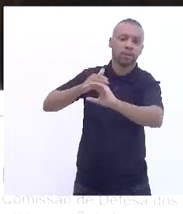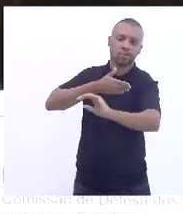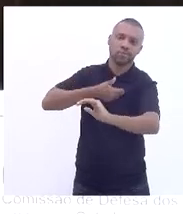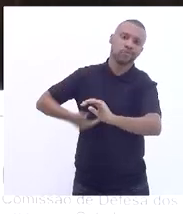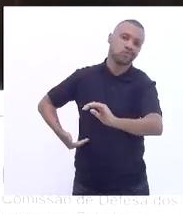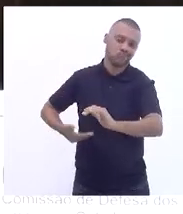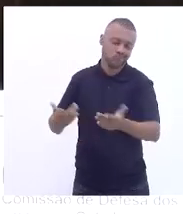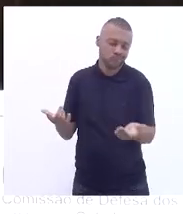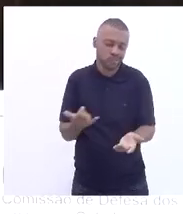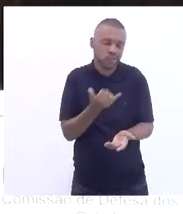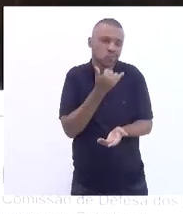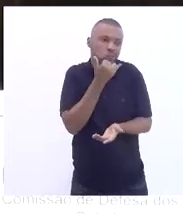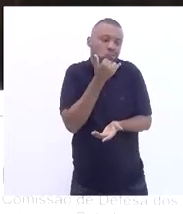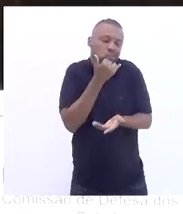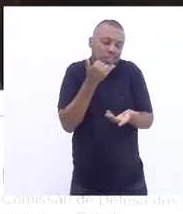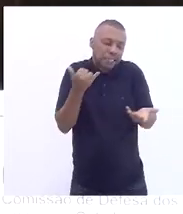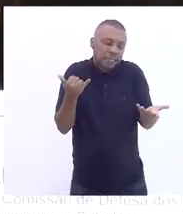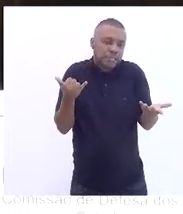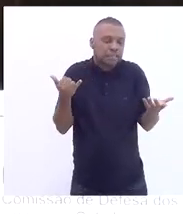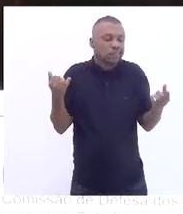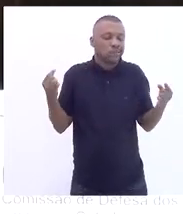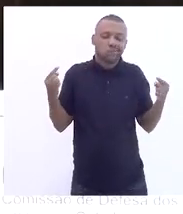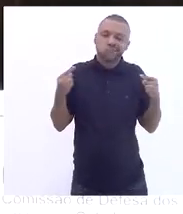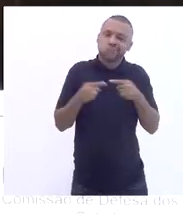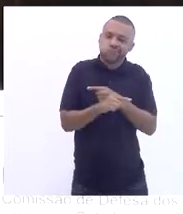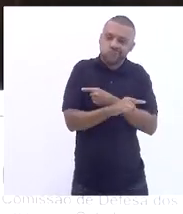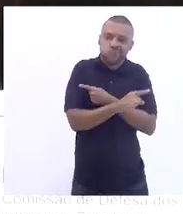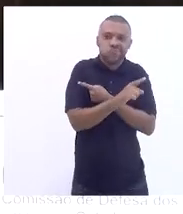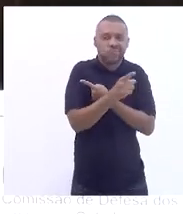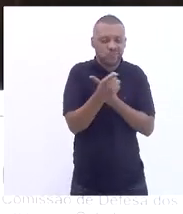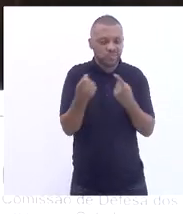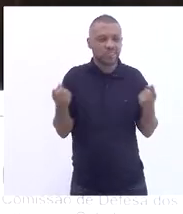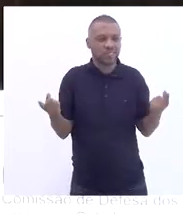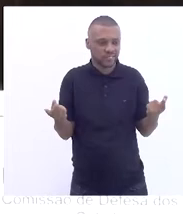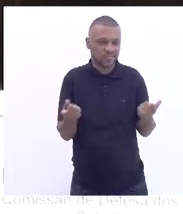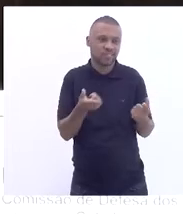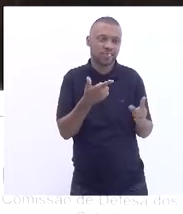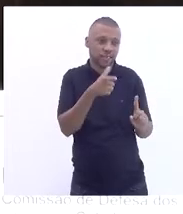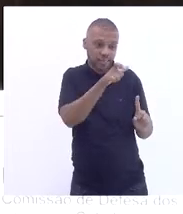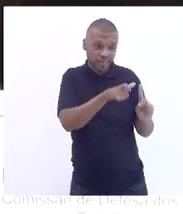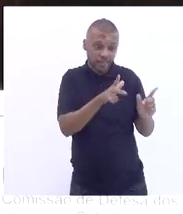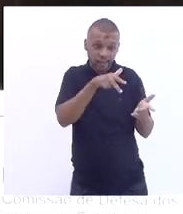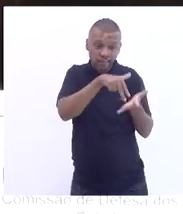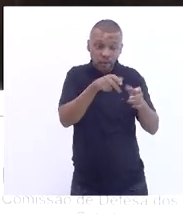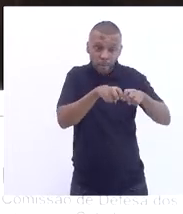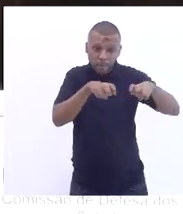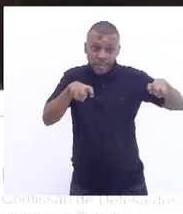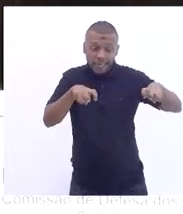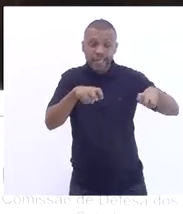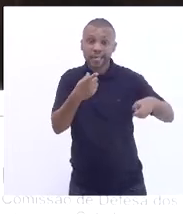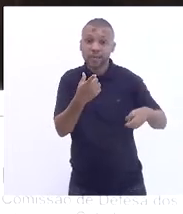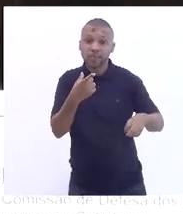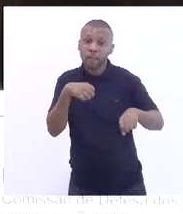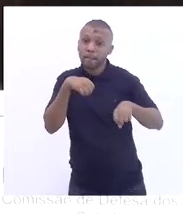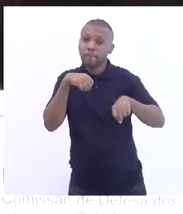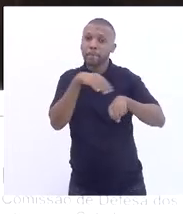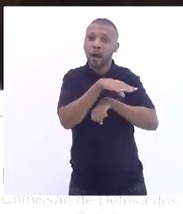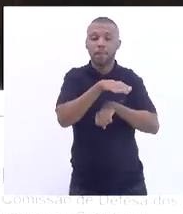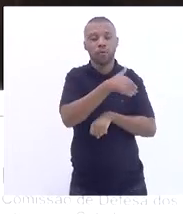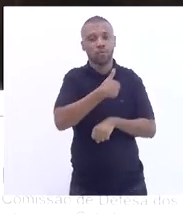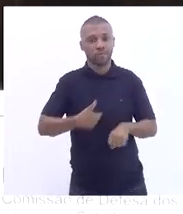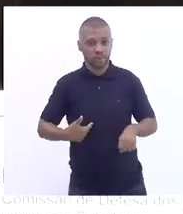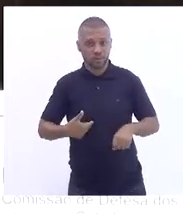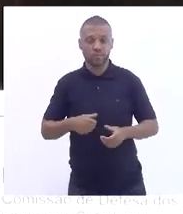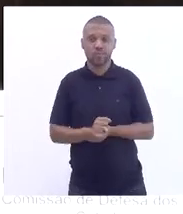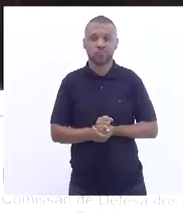eu fico até realmente desconcertada de você ter vindo a mesa e não ter sido comunicada pelo executivo